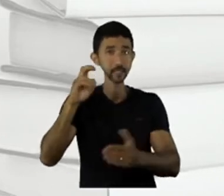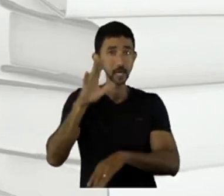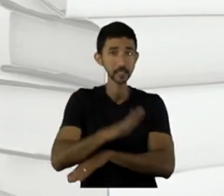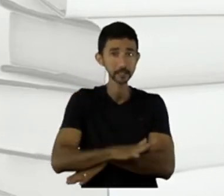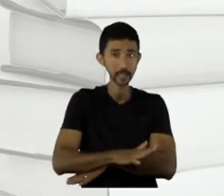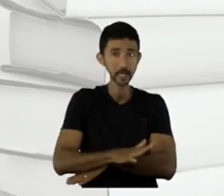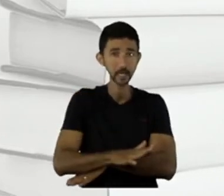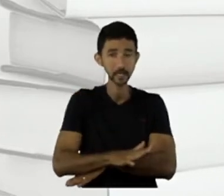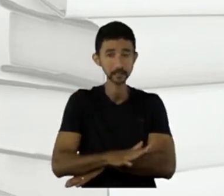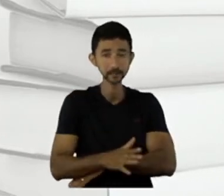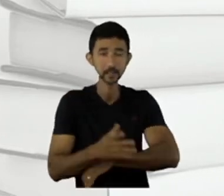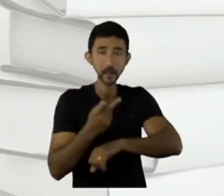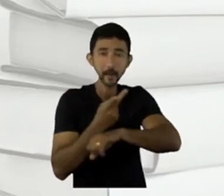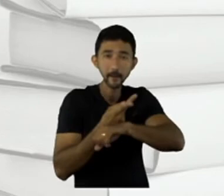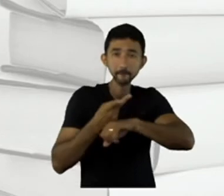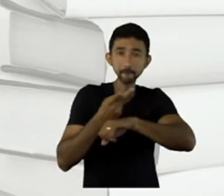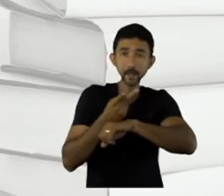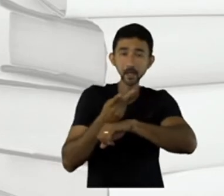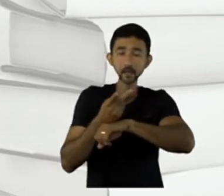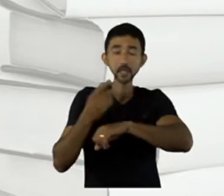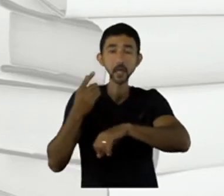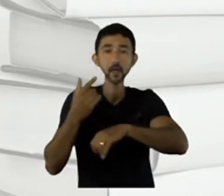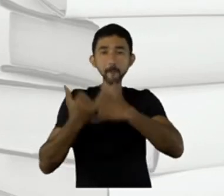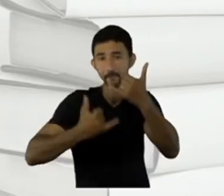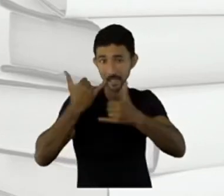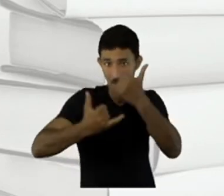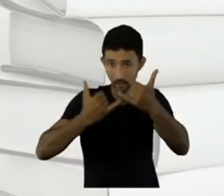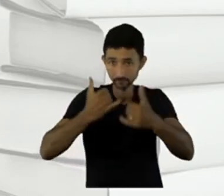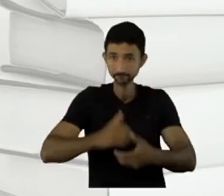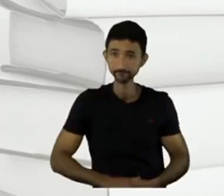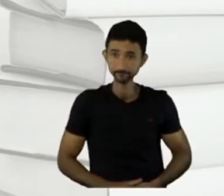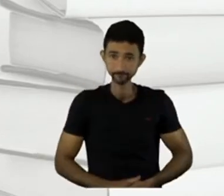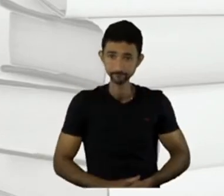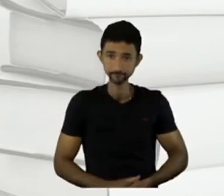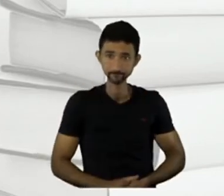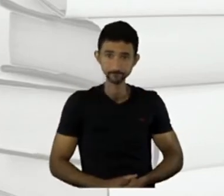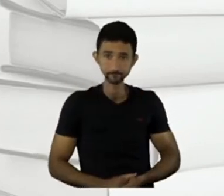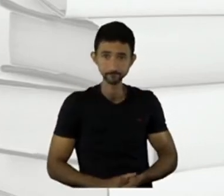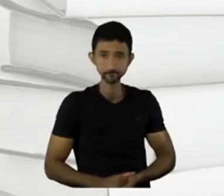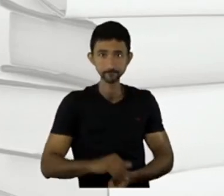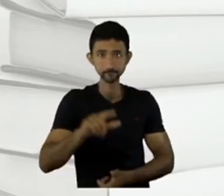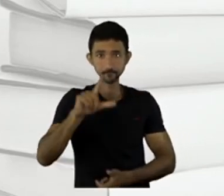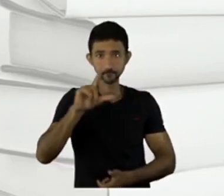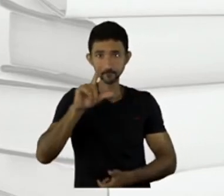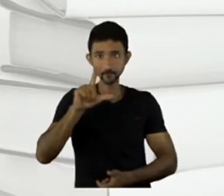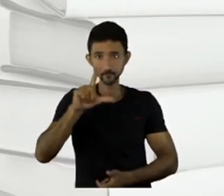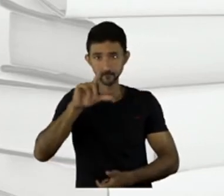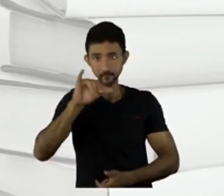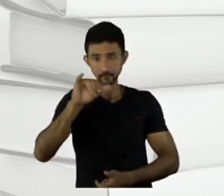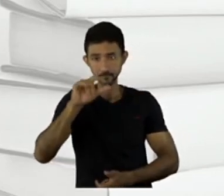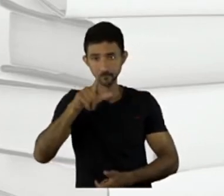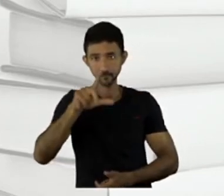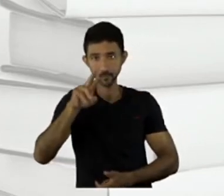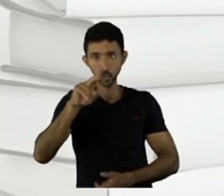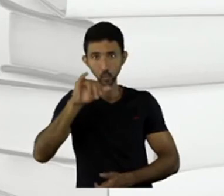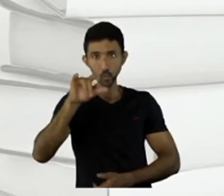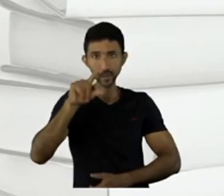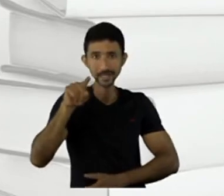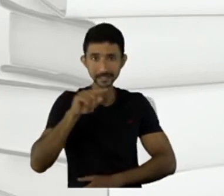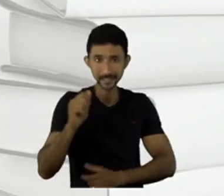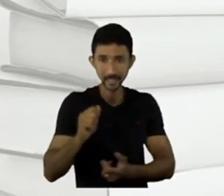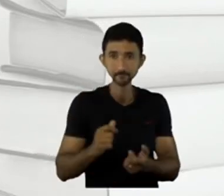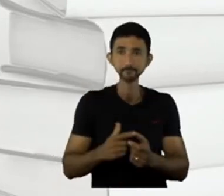tarde, ela brinca. Olhem só aí na frase. Eu tenho Luísa, né, que é o meu